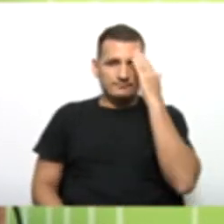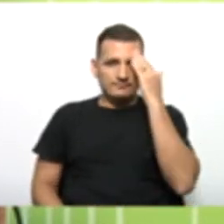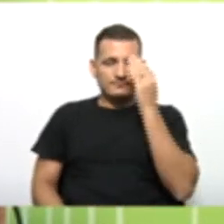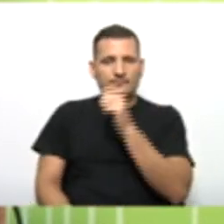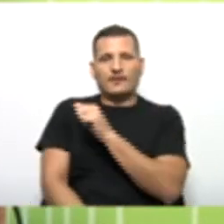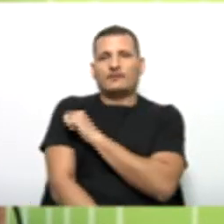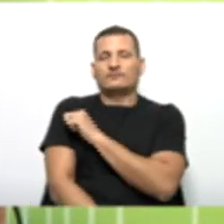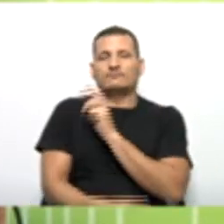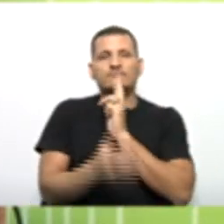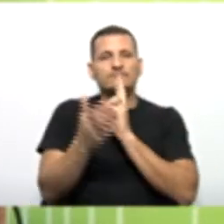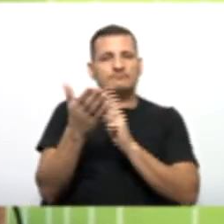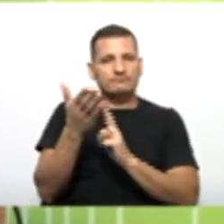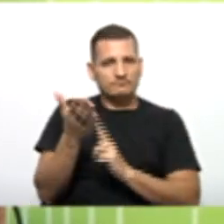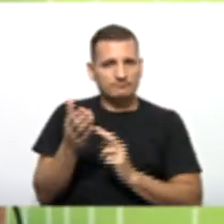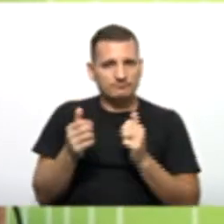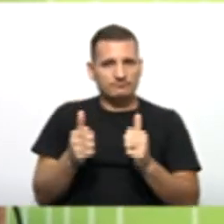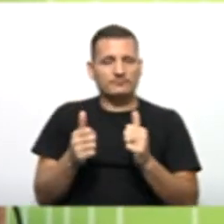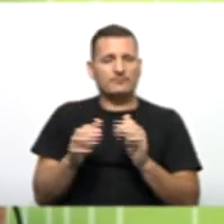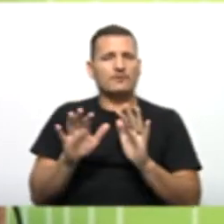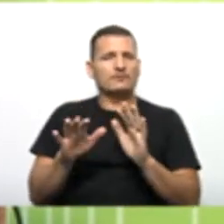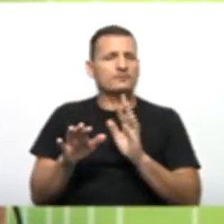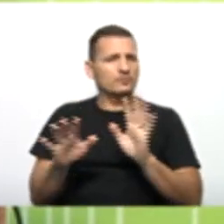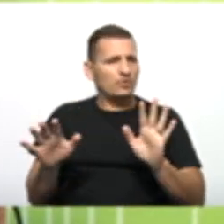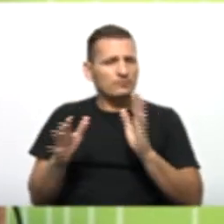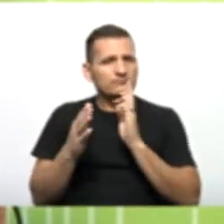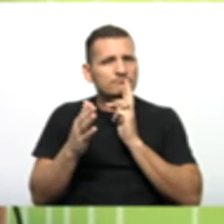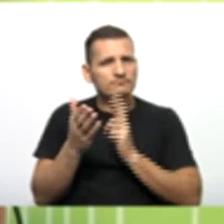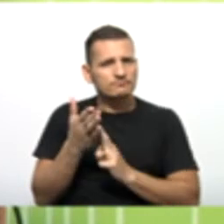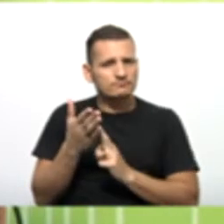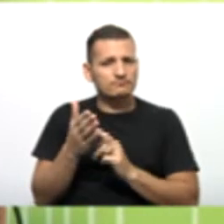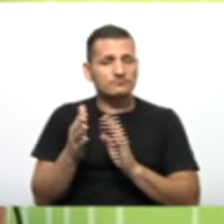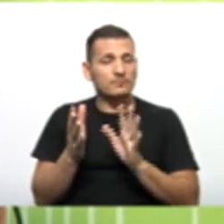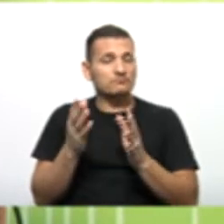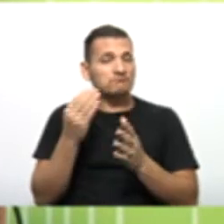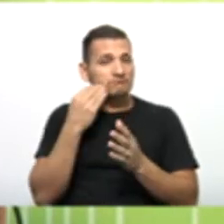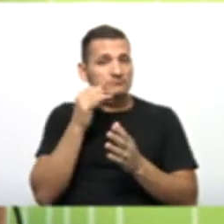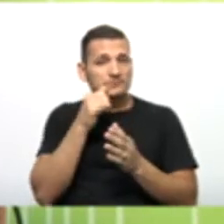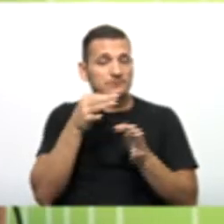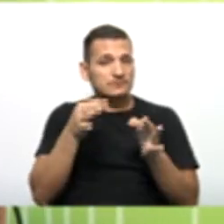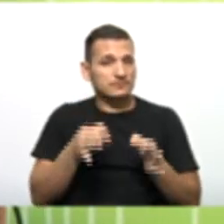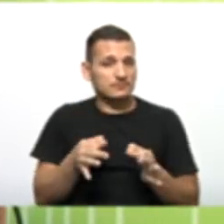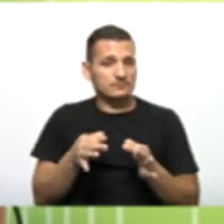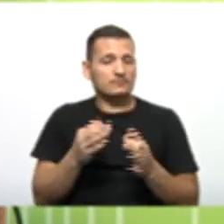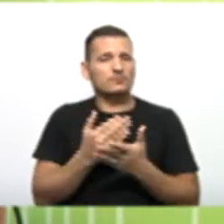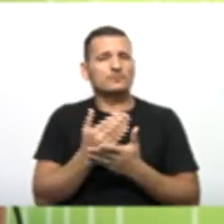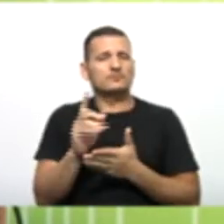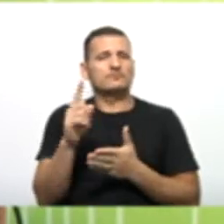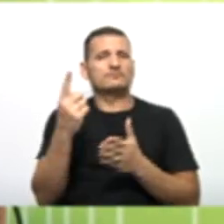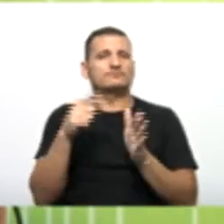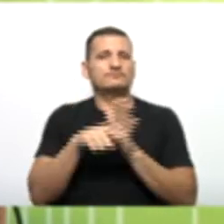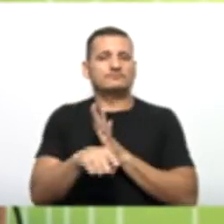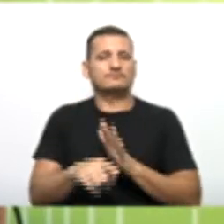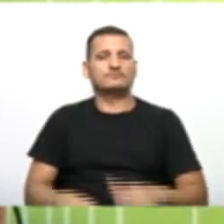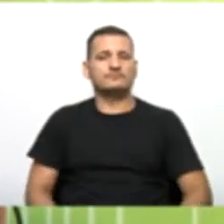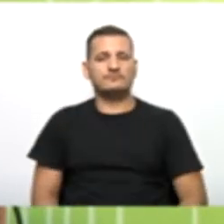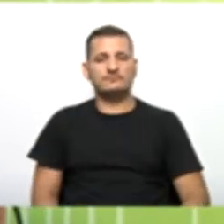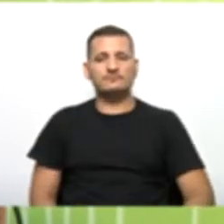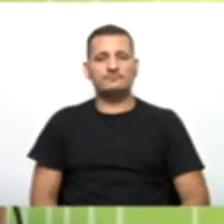atividades aí. Agora não basta responder também, né, professor? Bora ver se elas estão certas. Bora começar aí com a nossa primeira pergunta de hoje. Vamos